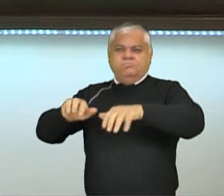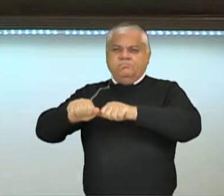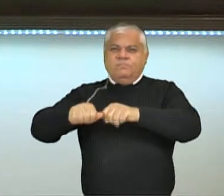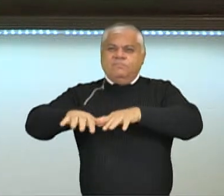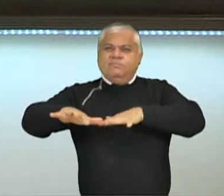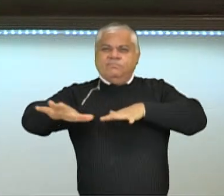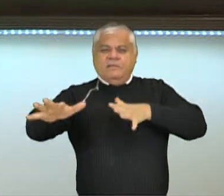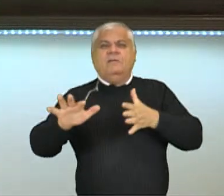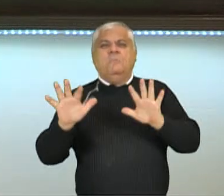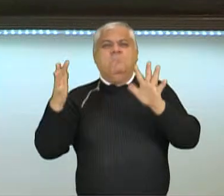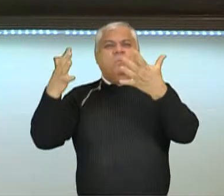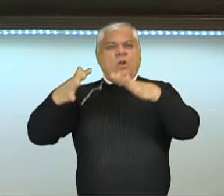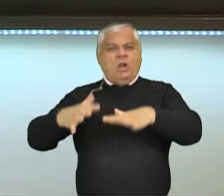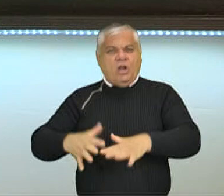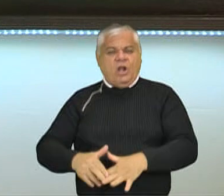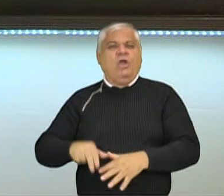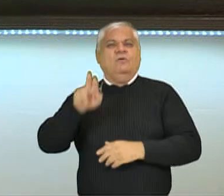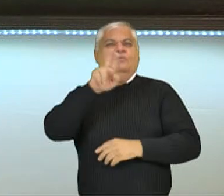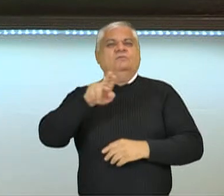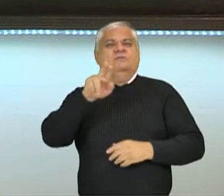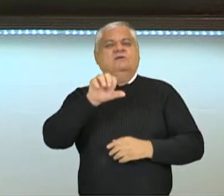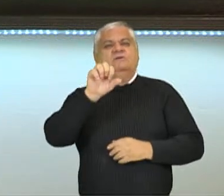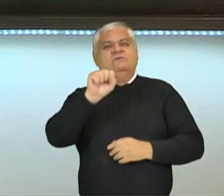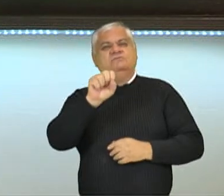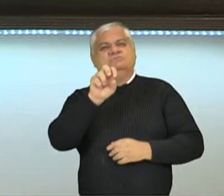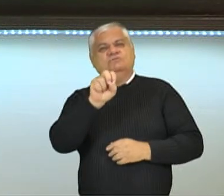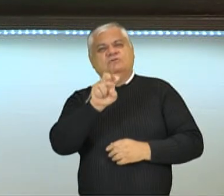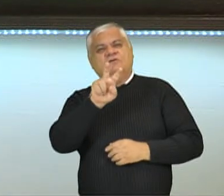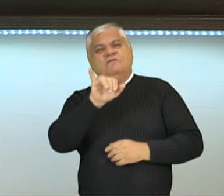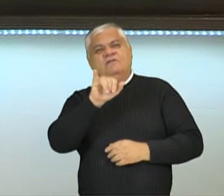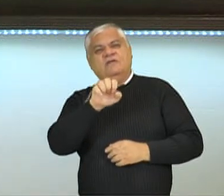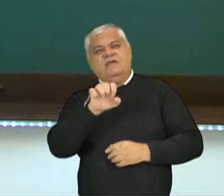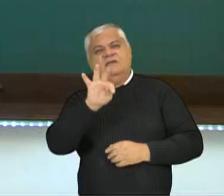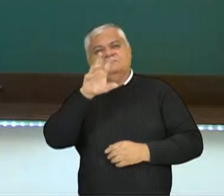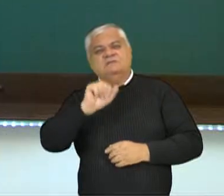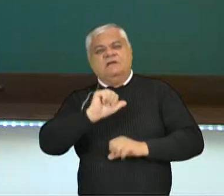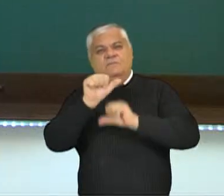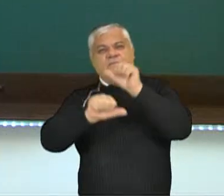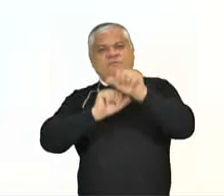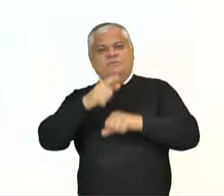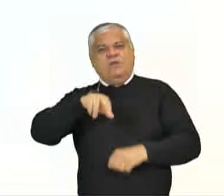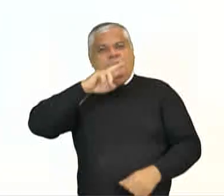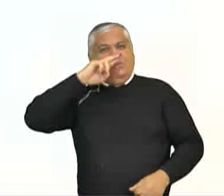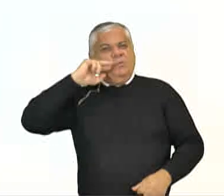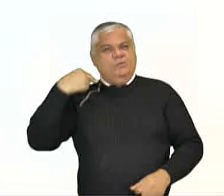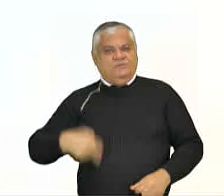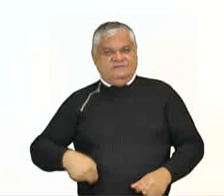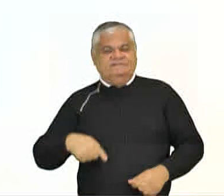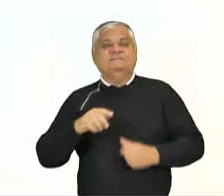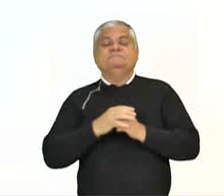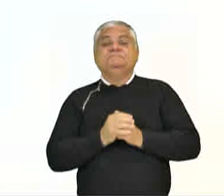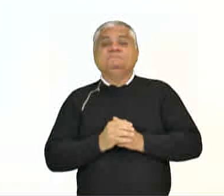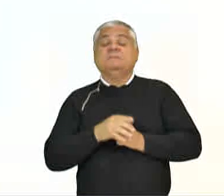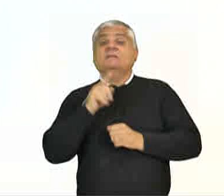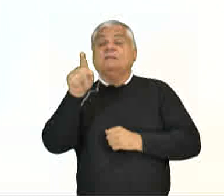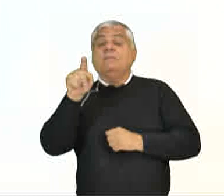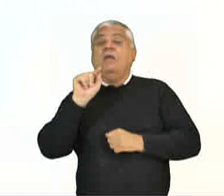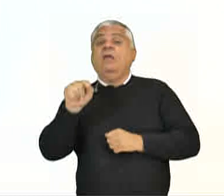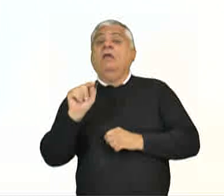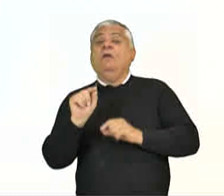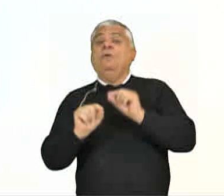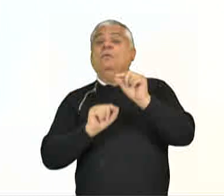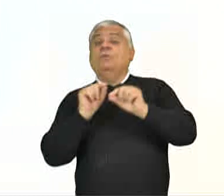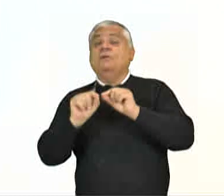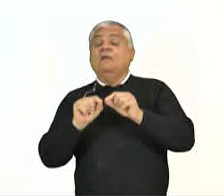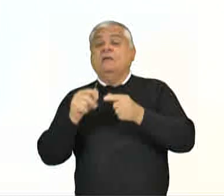com a derrocada aí da União Soviética, da extinta União Soviética, que hoje é a Rússia. Exemplifica também a causa típica desses